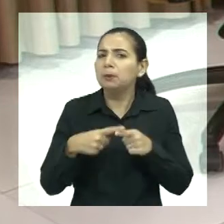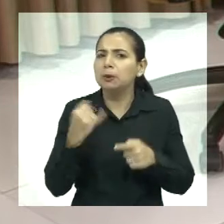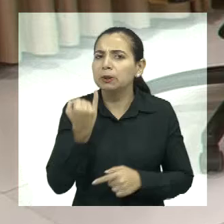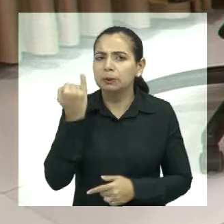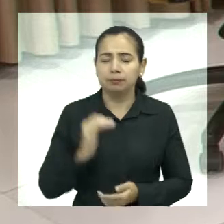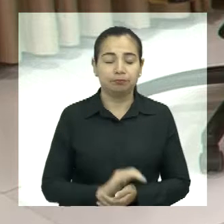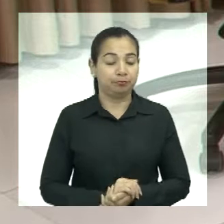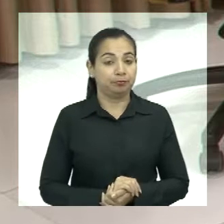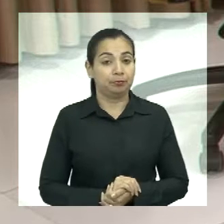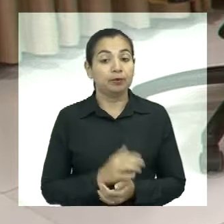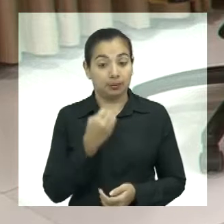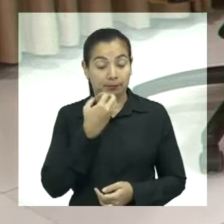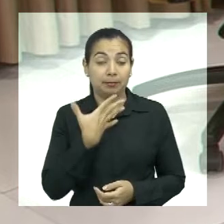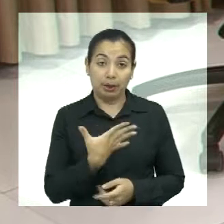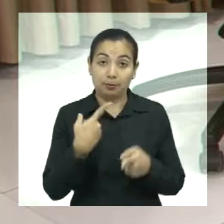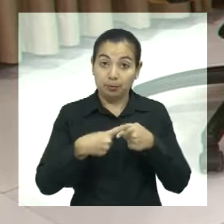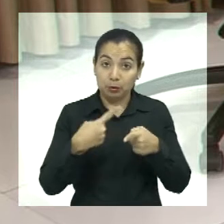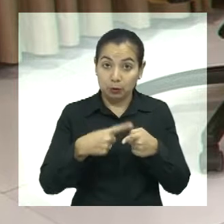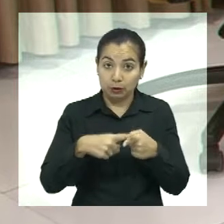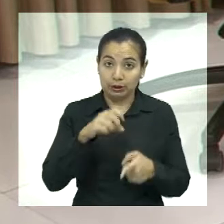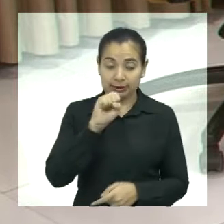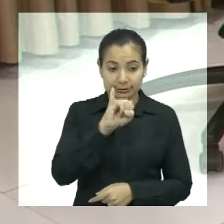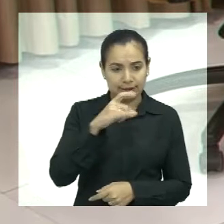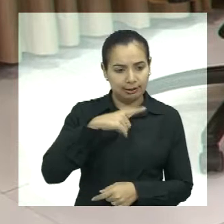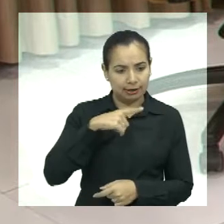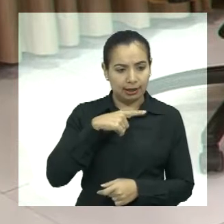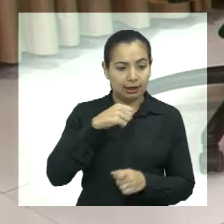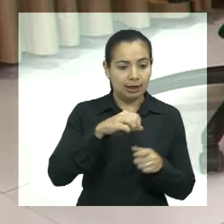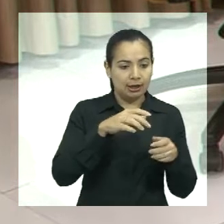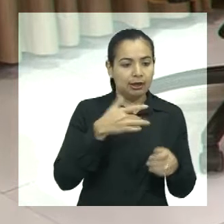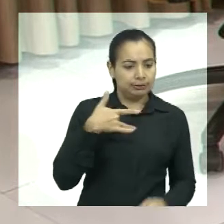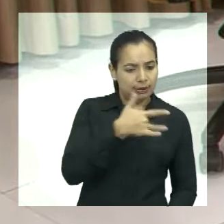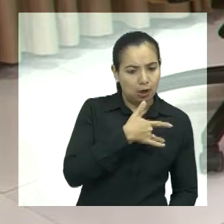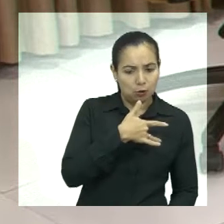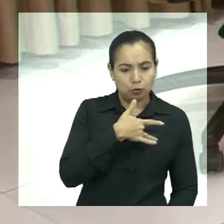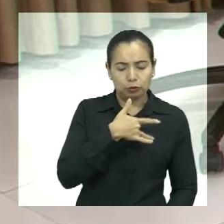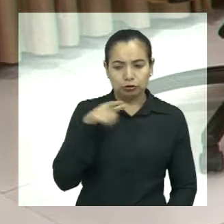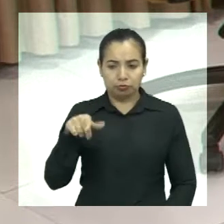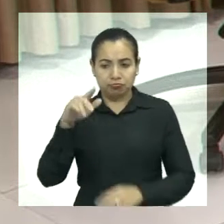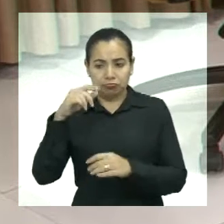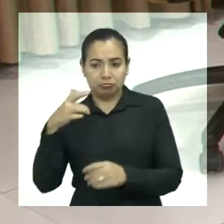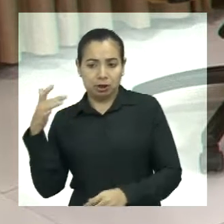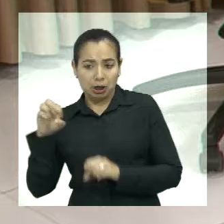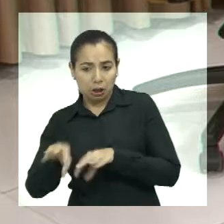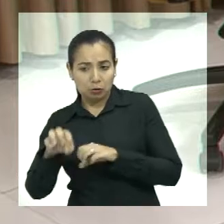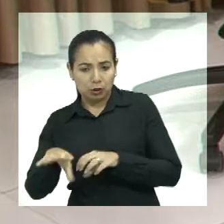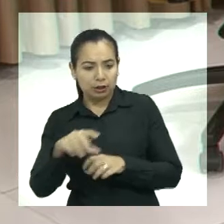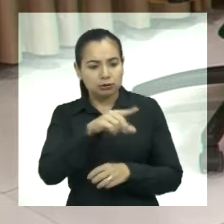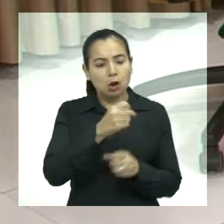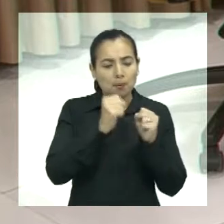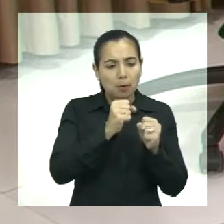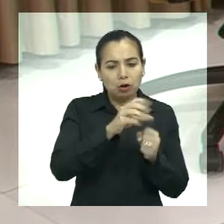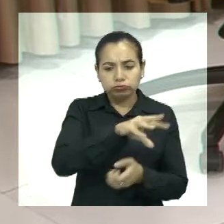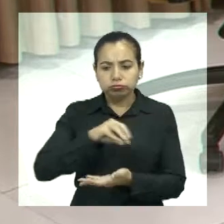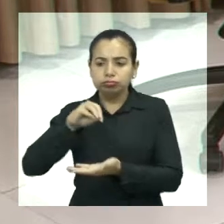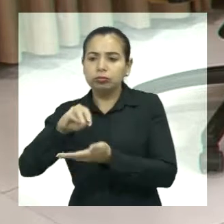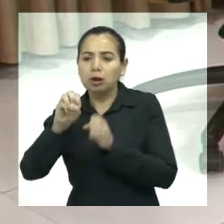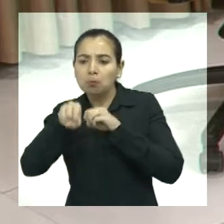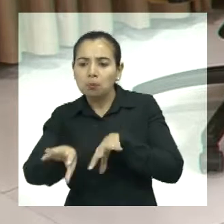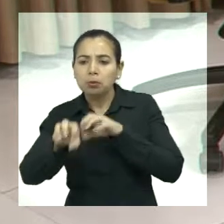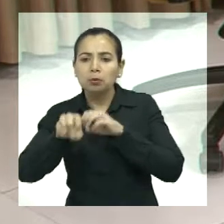Bem, quando se leva a saúde para a educação, utiliza-se a estratégia de prevenção primária, e é a que mais surte